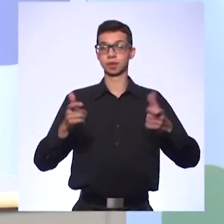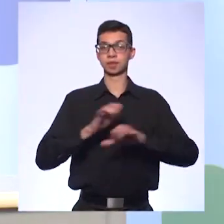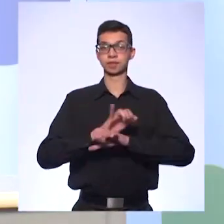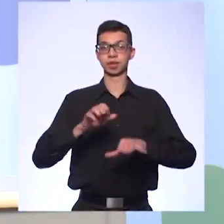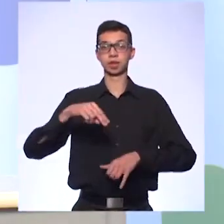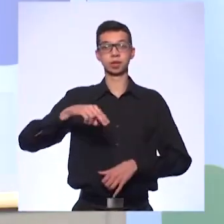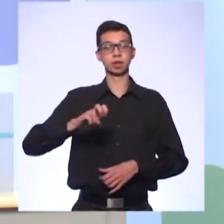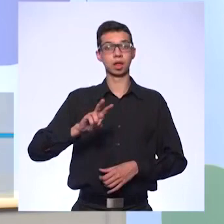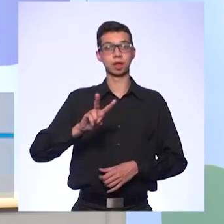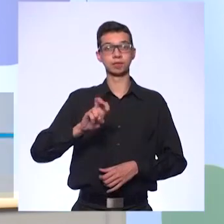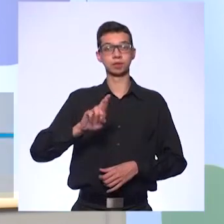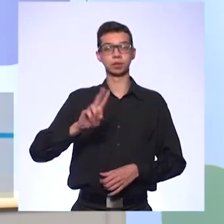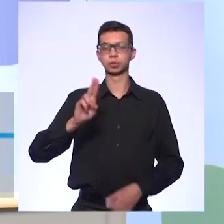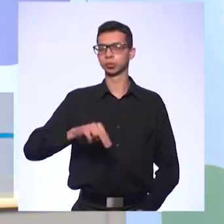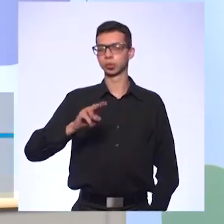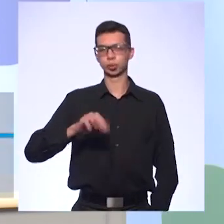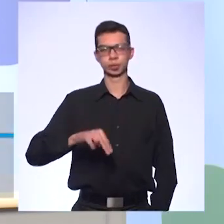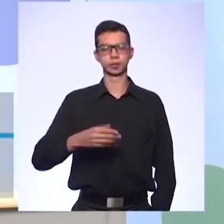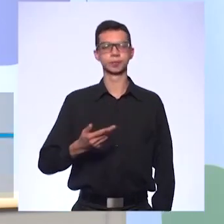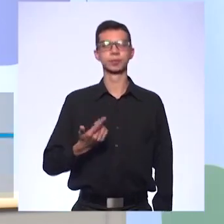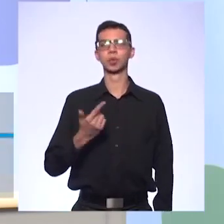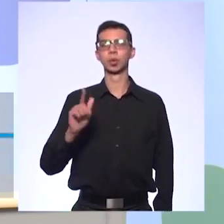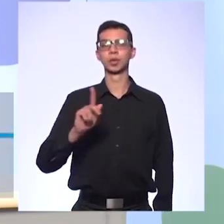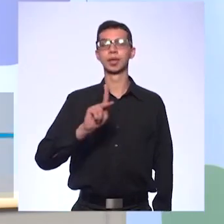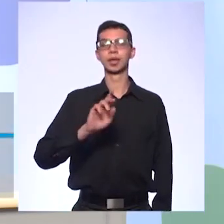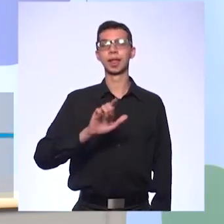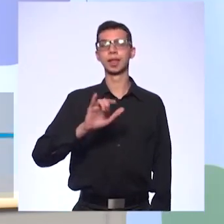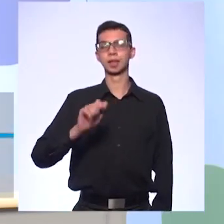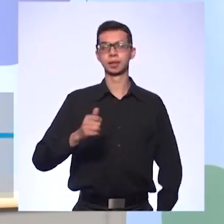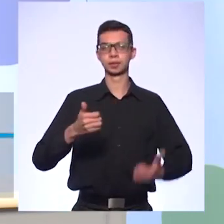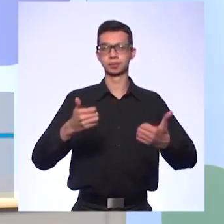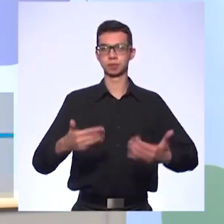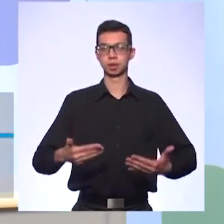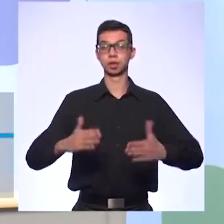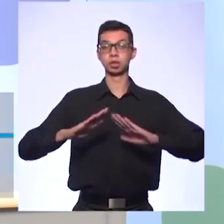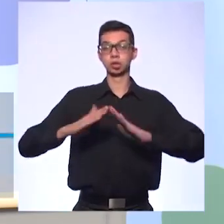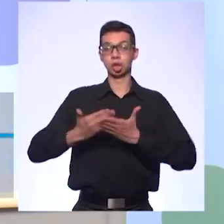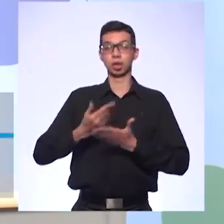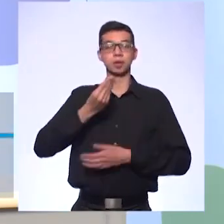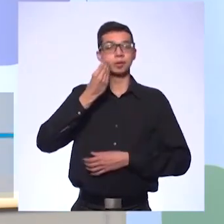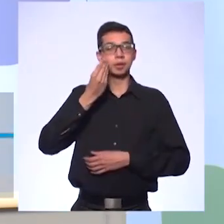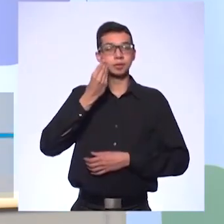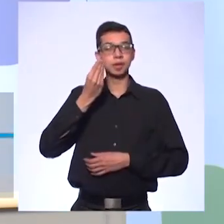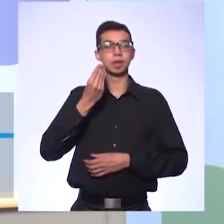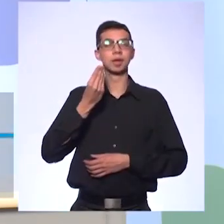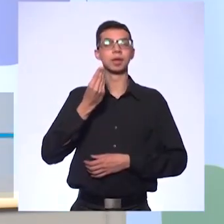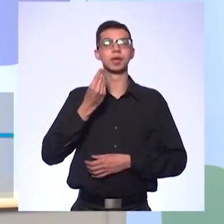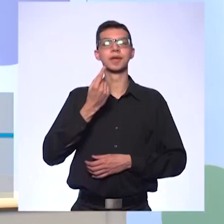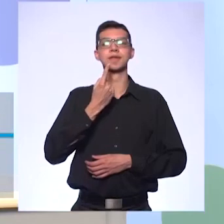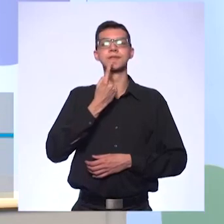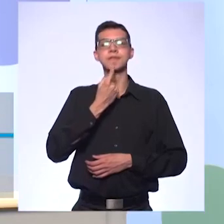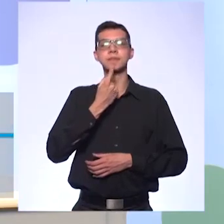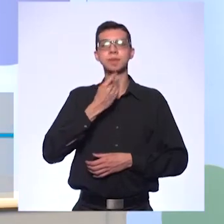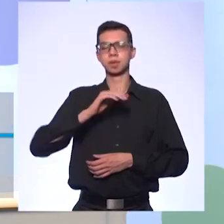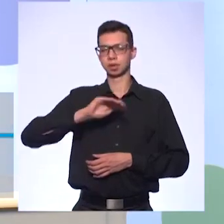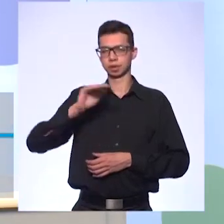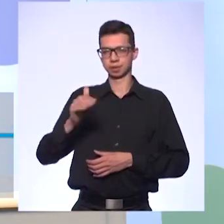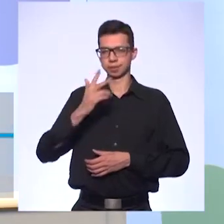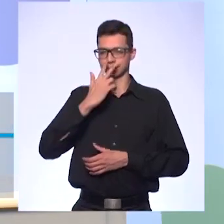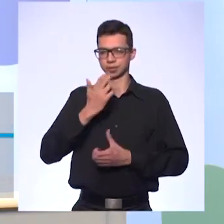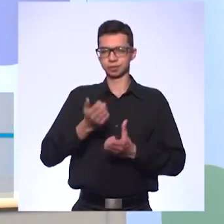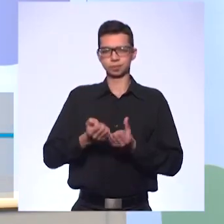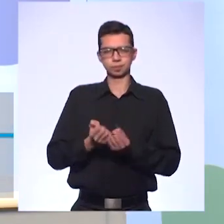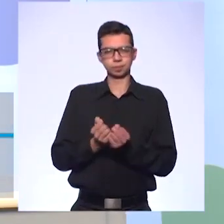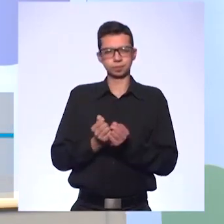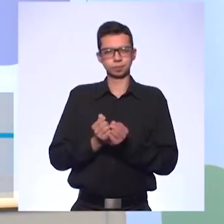never. Uhum. A Kellyanne falou que ela tentou fazer um vulcão na escola. Uhum. O Killian Ryan escreveu